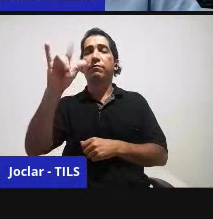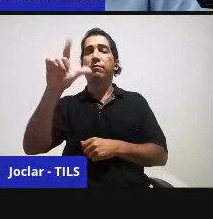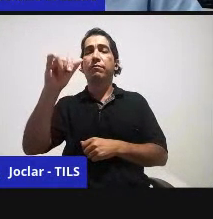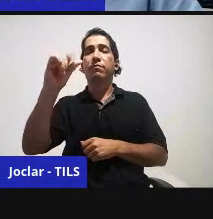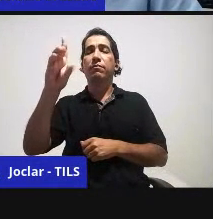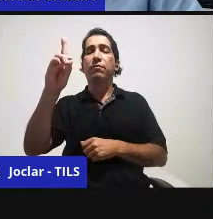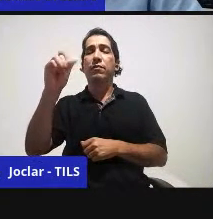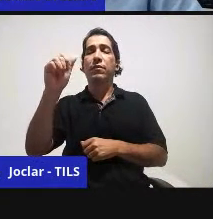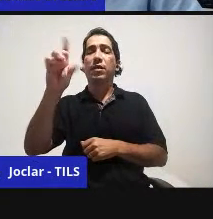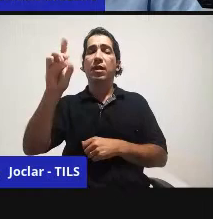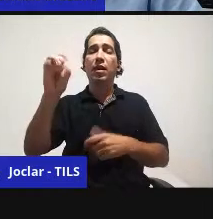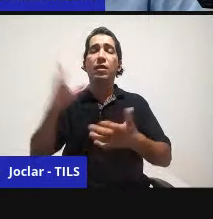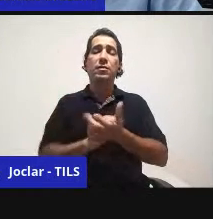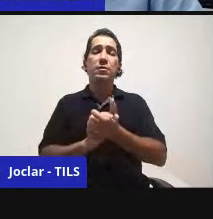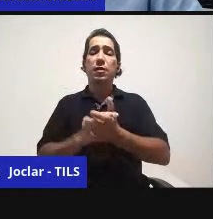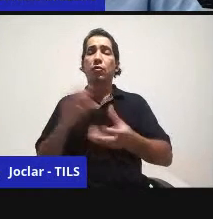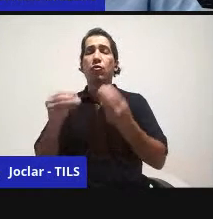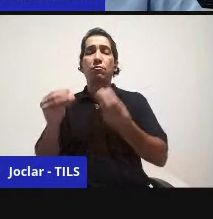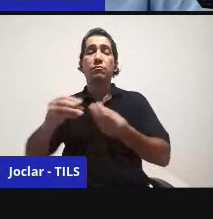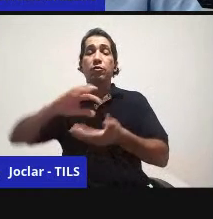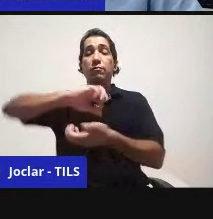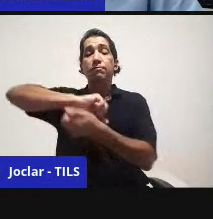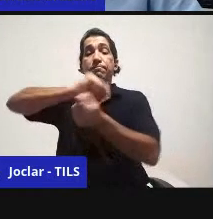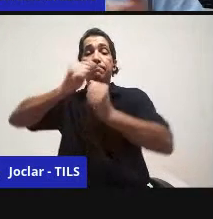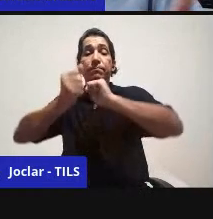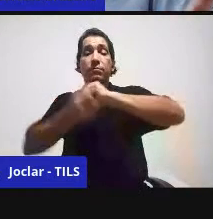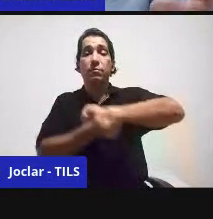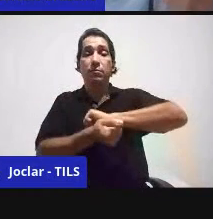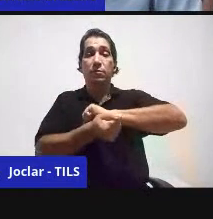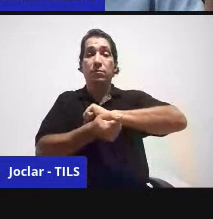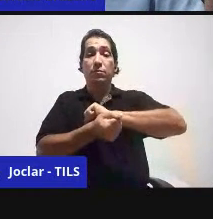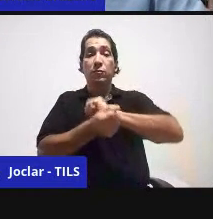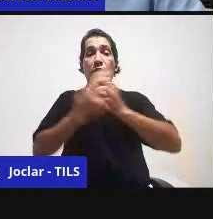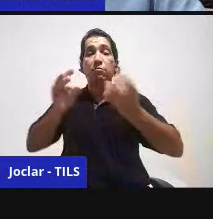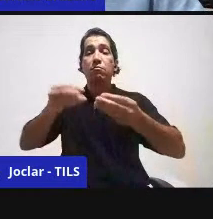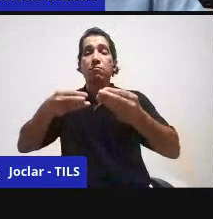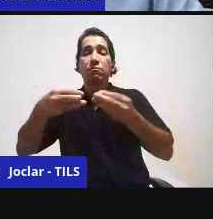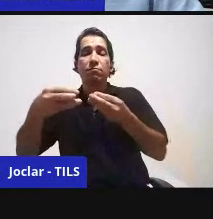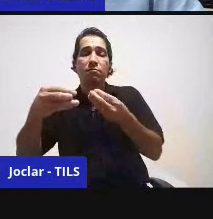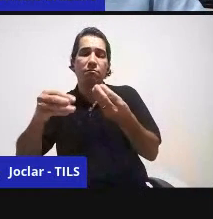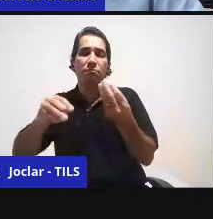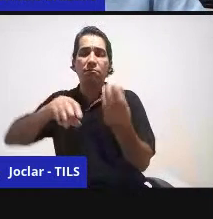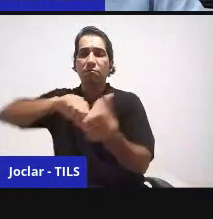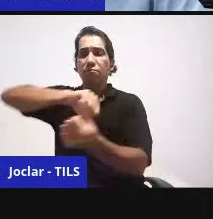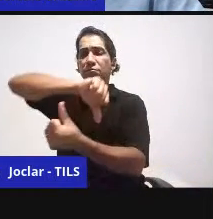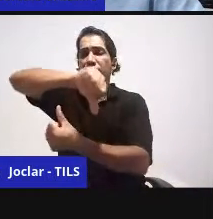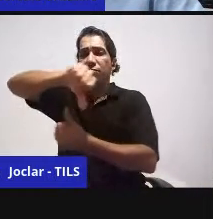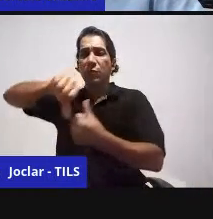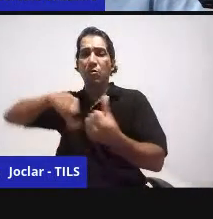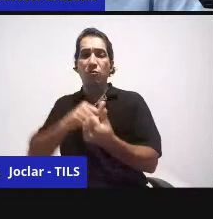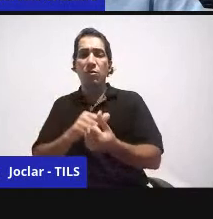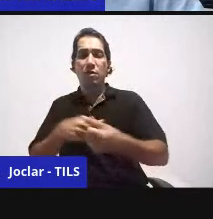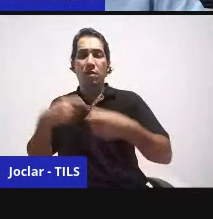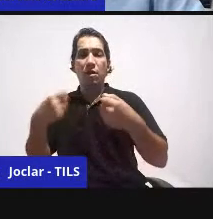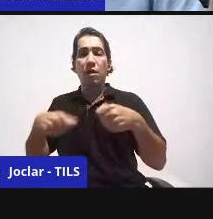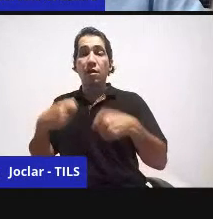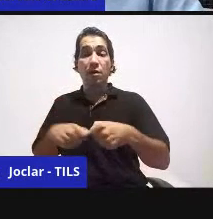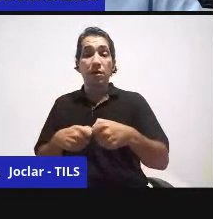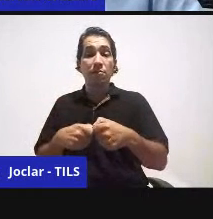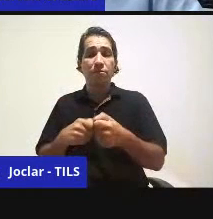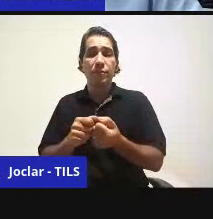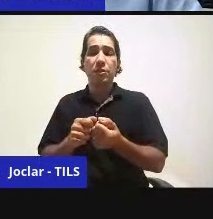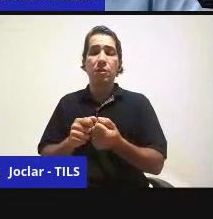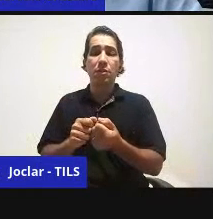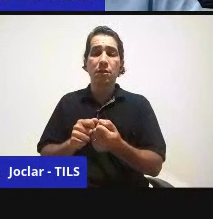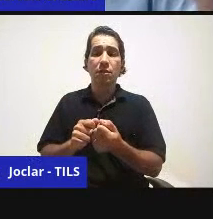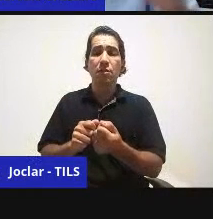é a flexibilidade e adaptabilidade, é você sensorizar, formar o teu banco de dados, a sua base de dados,